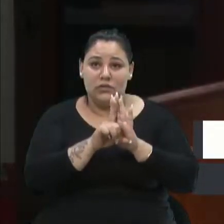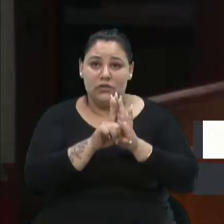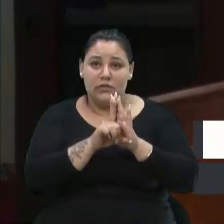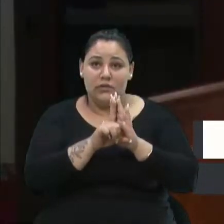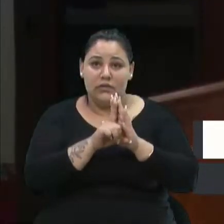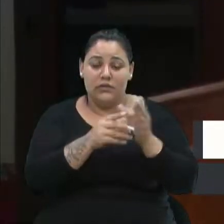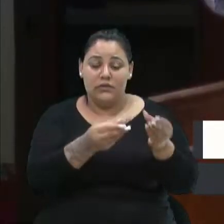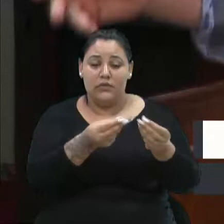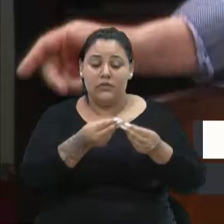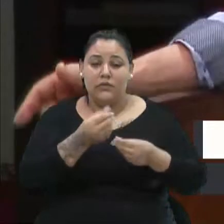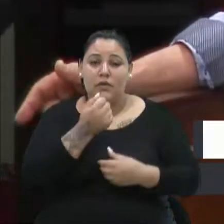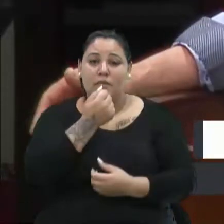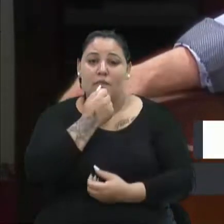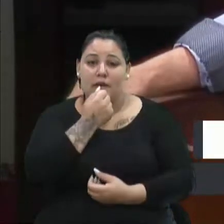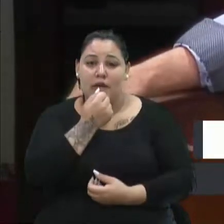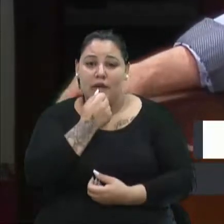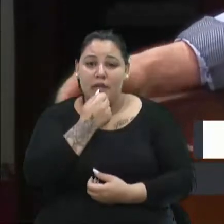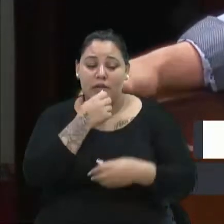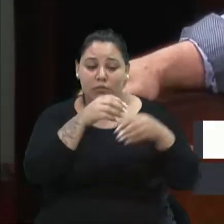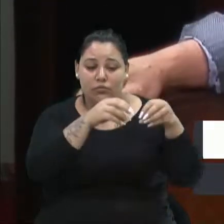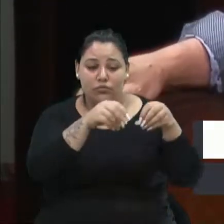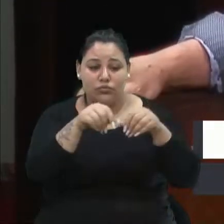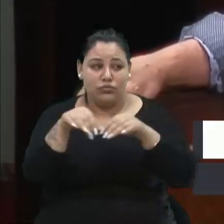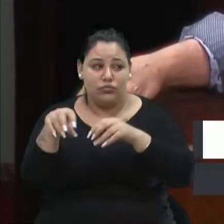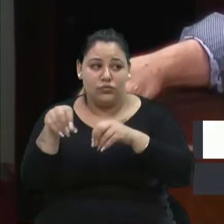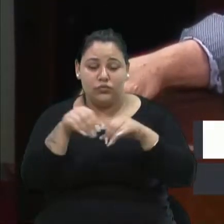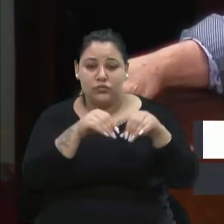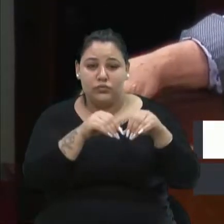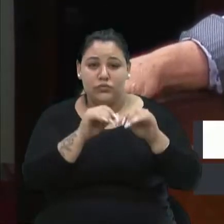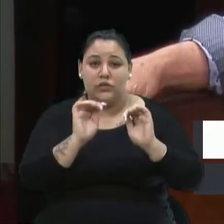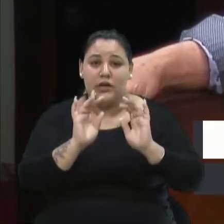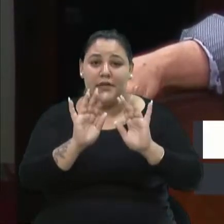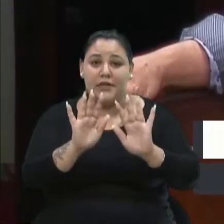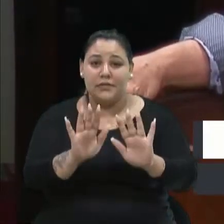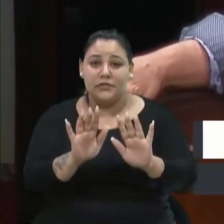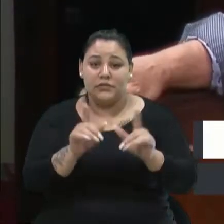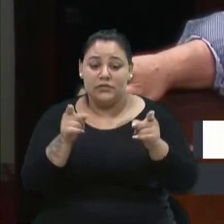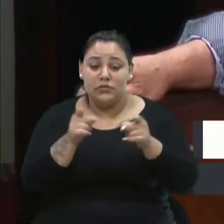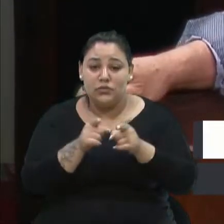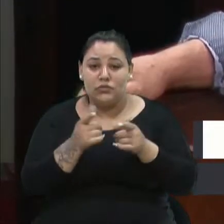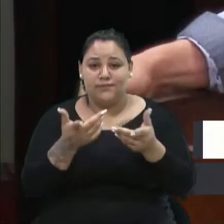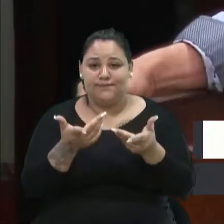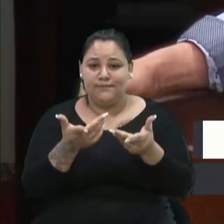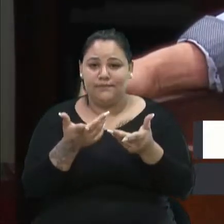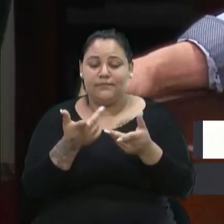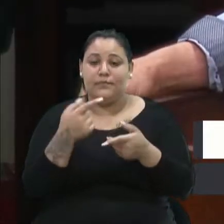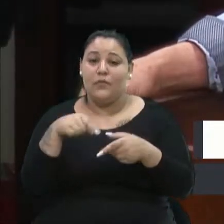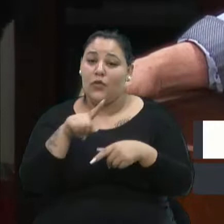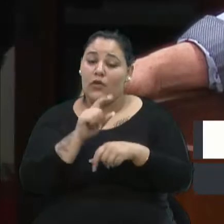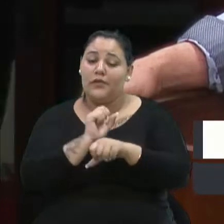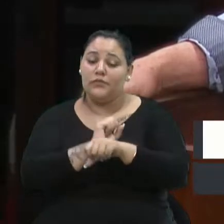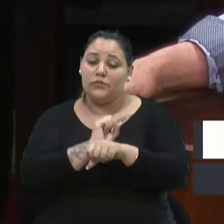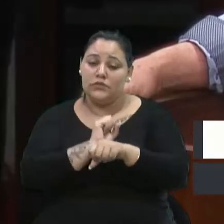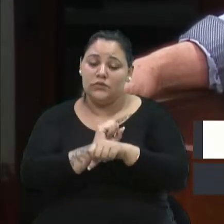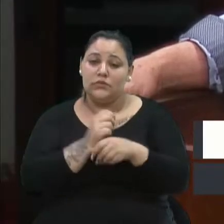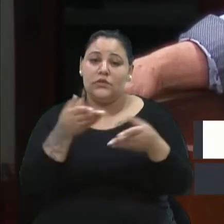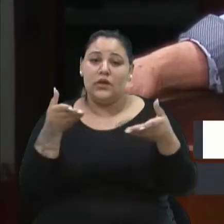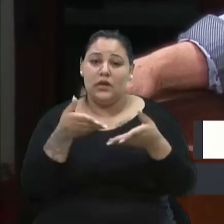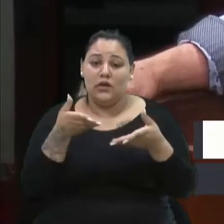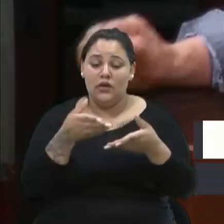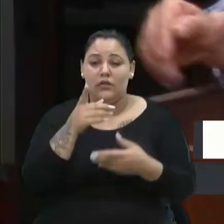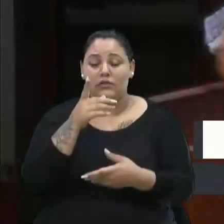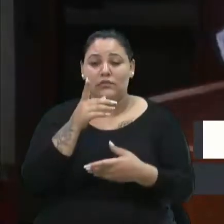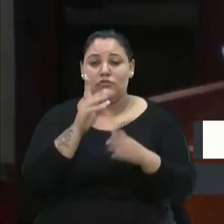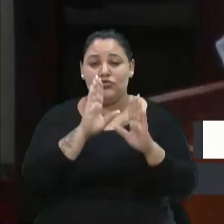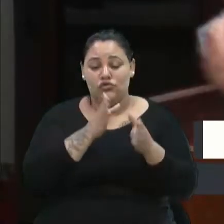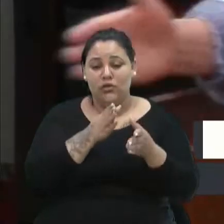de brita para dentro das lavouras pela demanda muito curta. Então a gente espera que este momento que foi difícil,